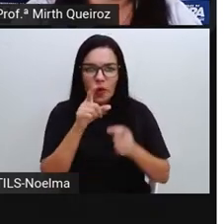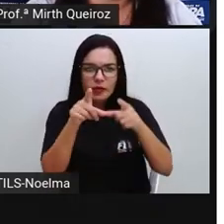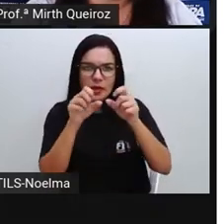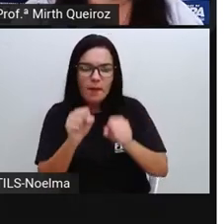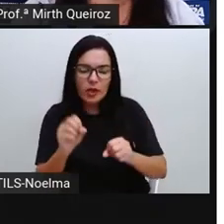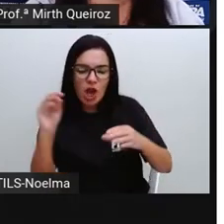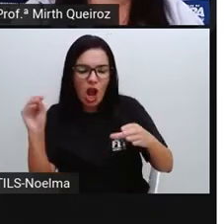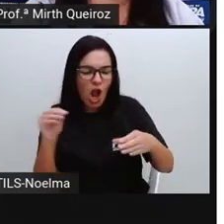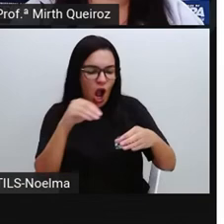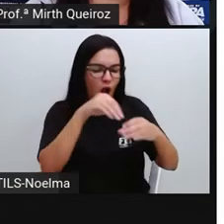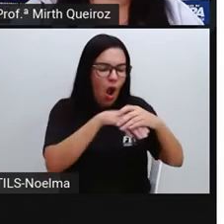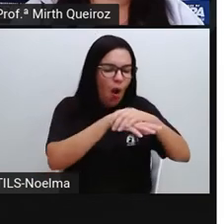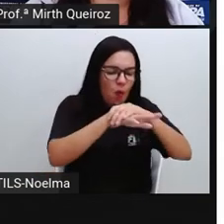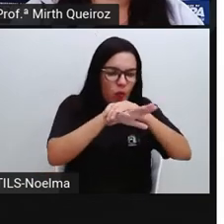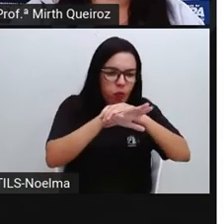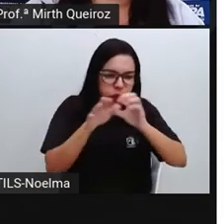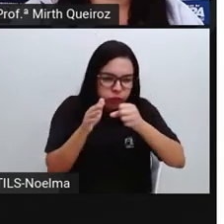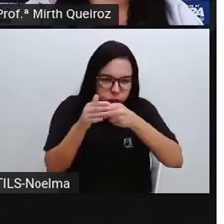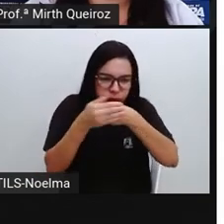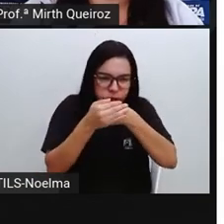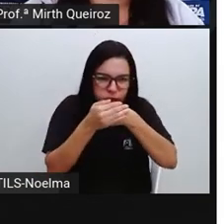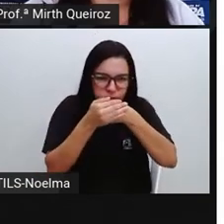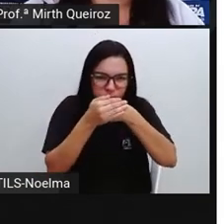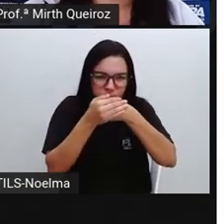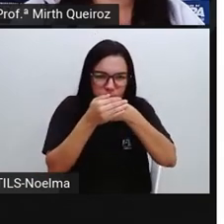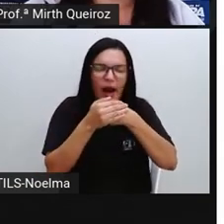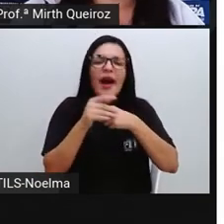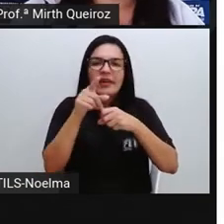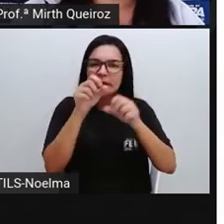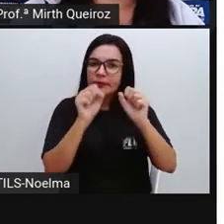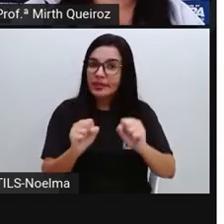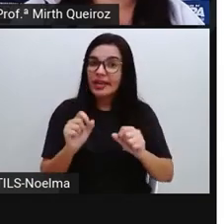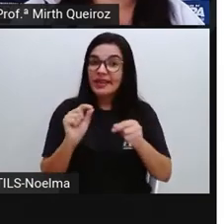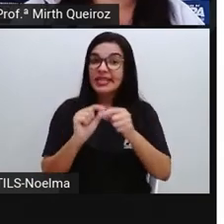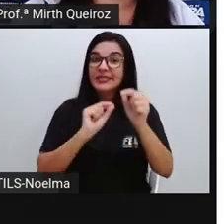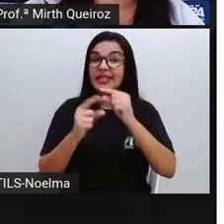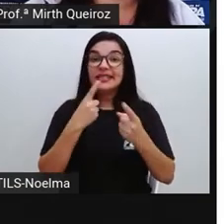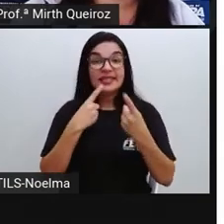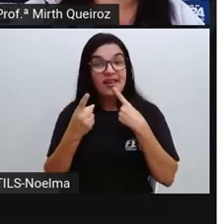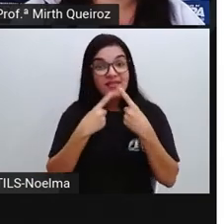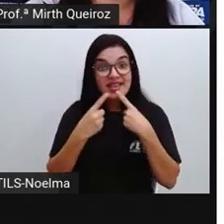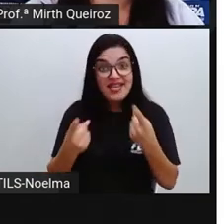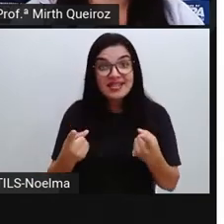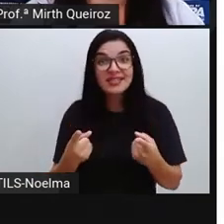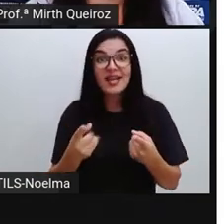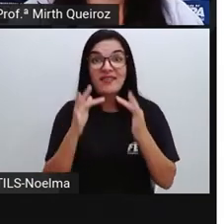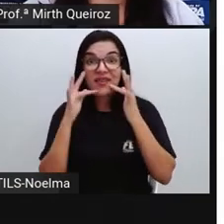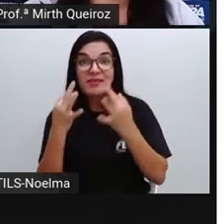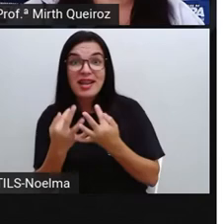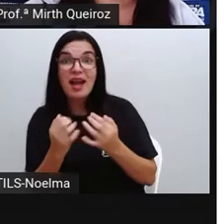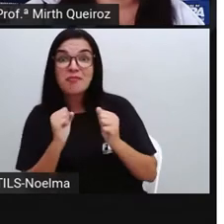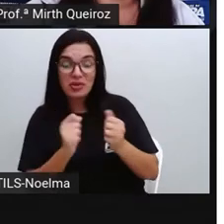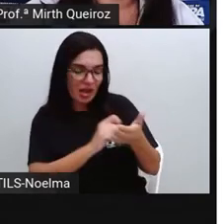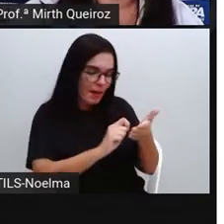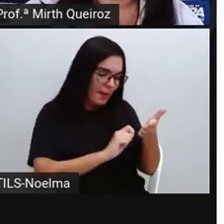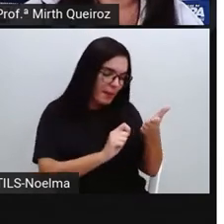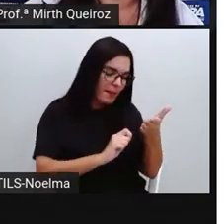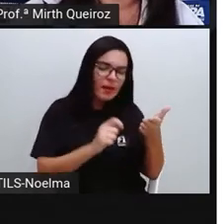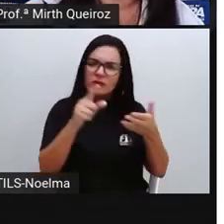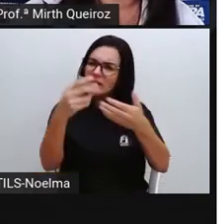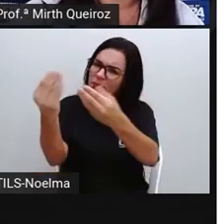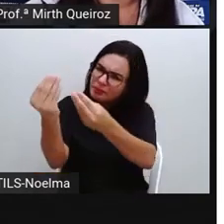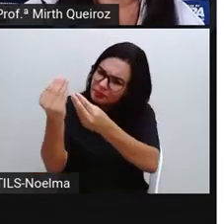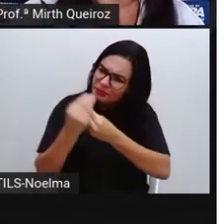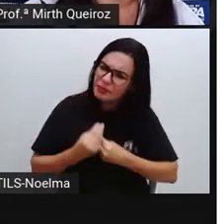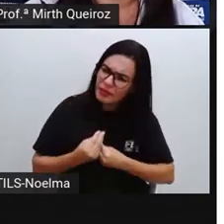de vocês. Vocês poderiam fazer uma entrevista com algum familiar de vocês, falando sobre esse assunto, pedindo para que ele